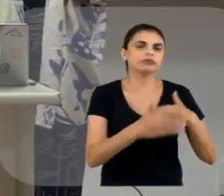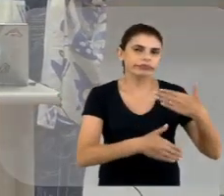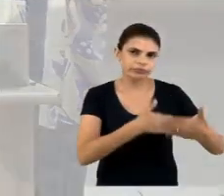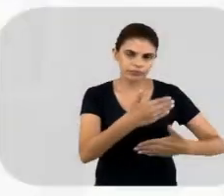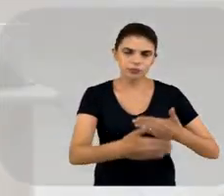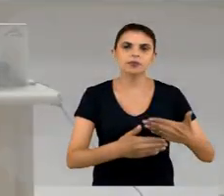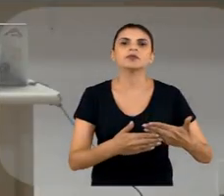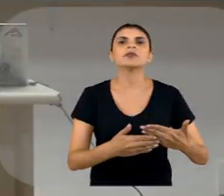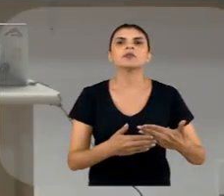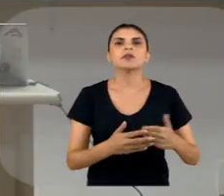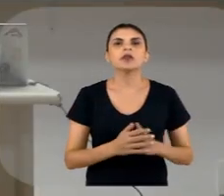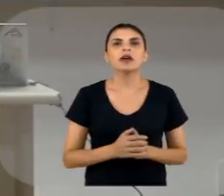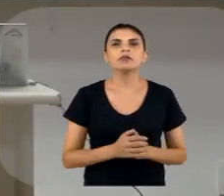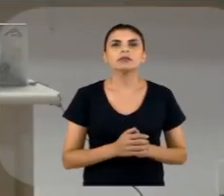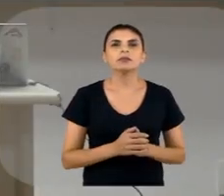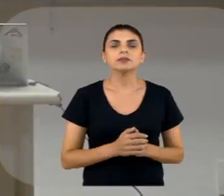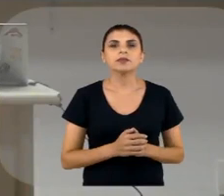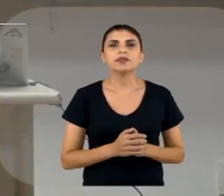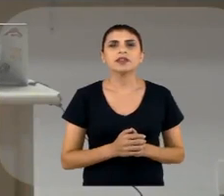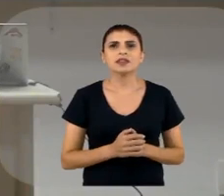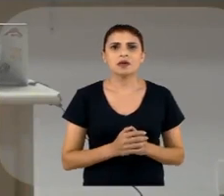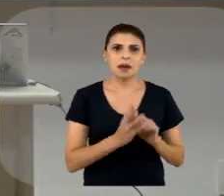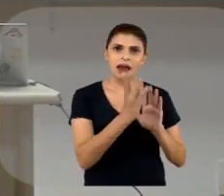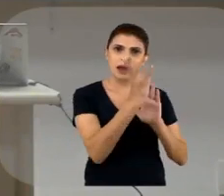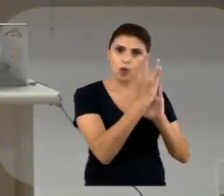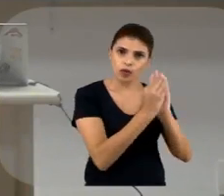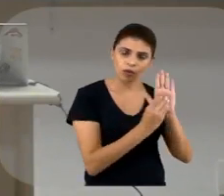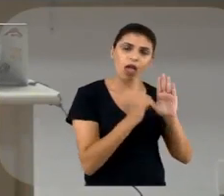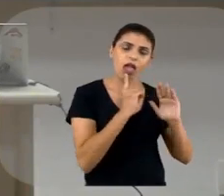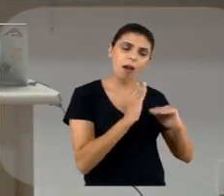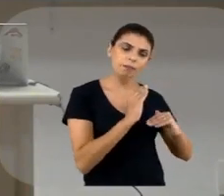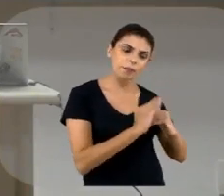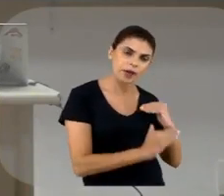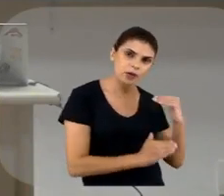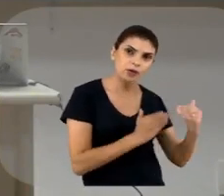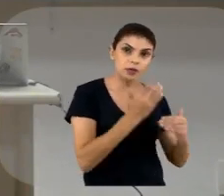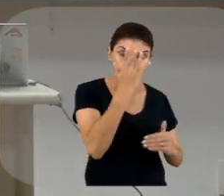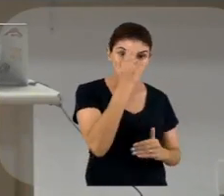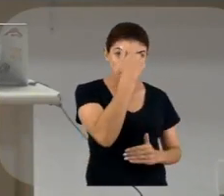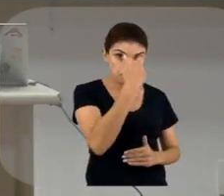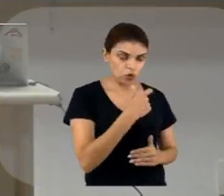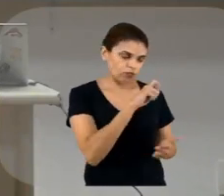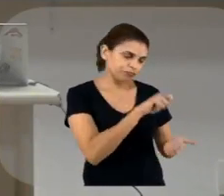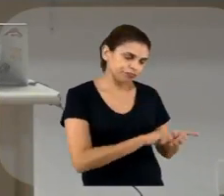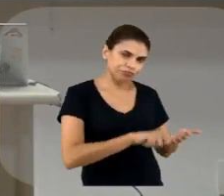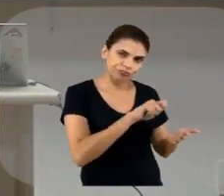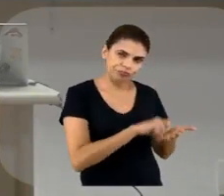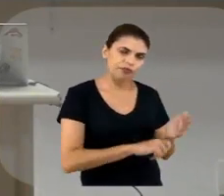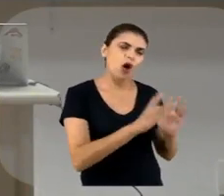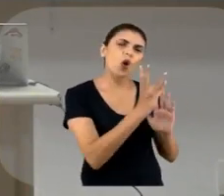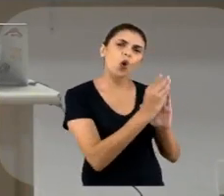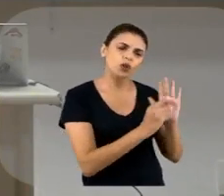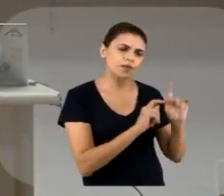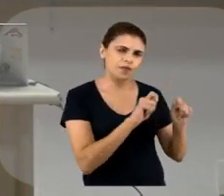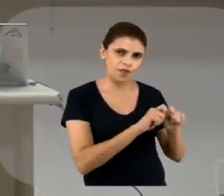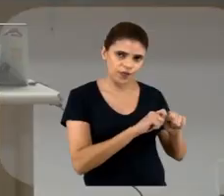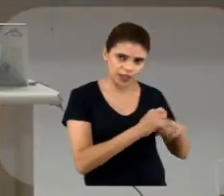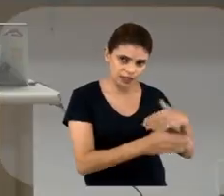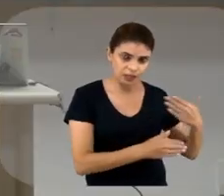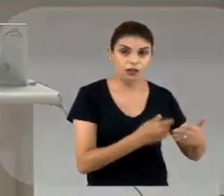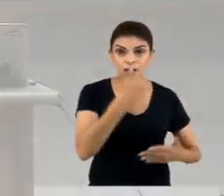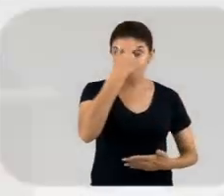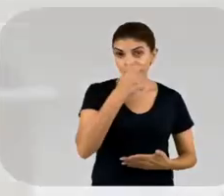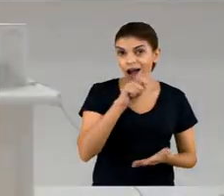nesse processo. Isso daqui é como se fosse, né, o percurso que o conteudista vai ter, né,